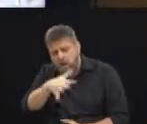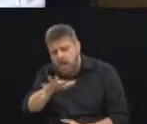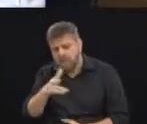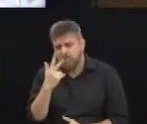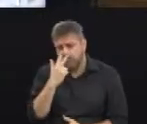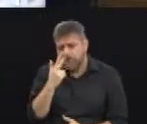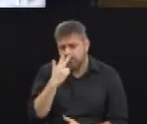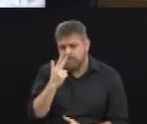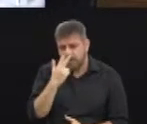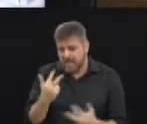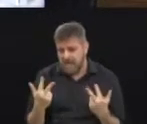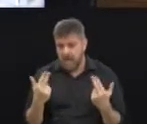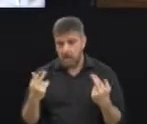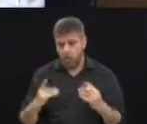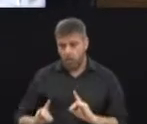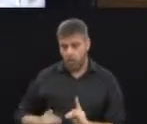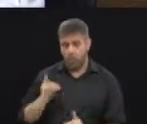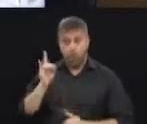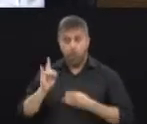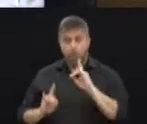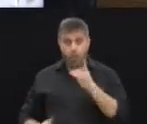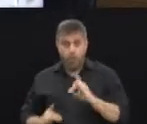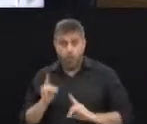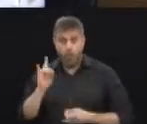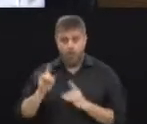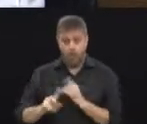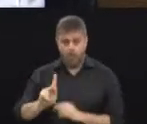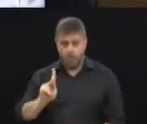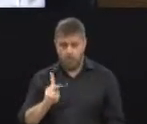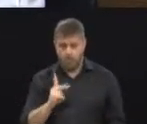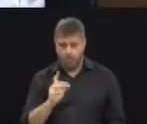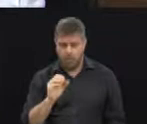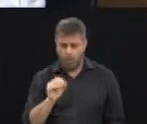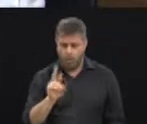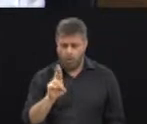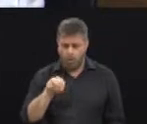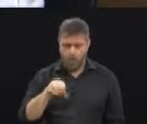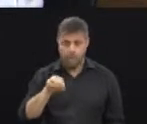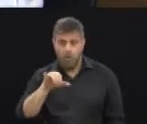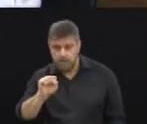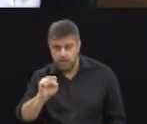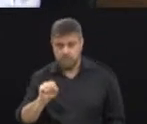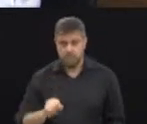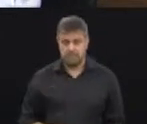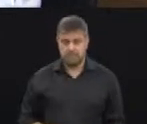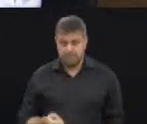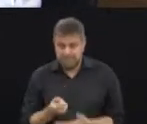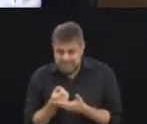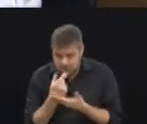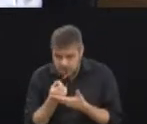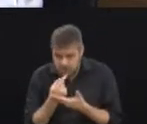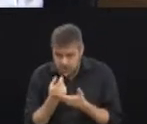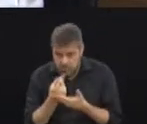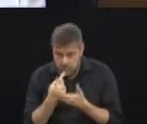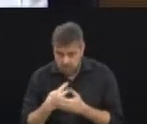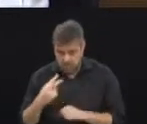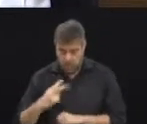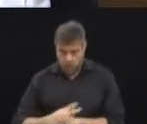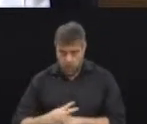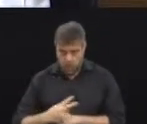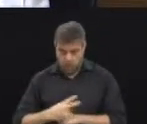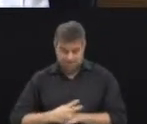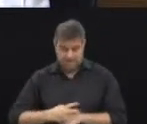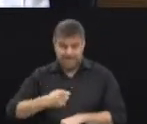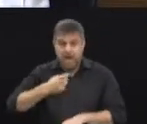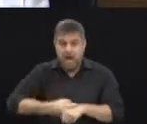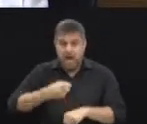menos o que um hormônio faria. Mas ele não protege, porque quando você toma um hormônio, ele vai proteger